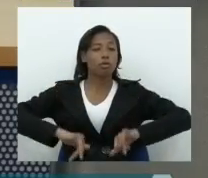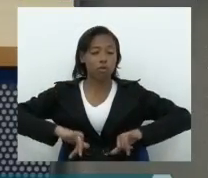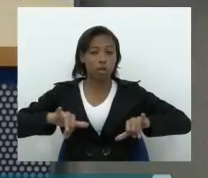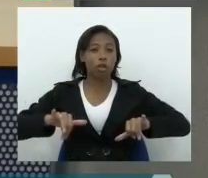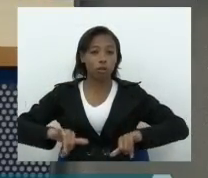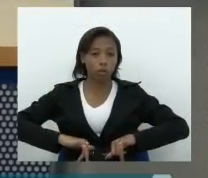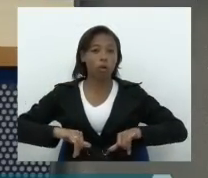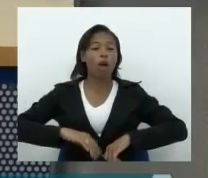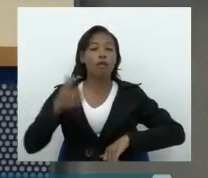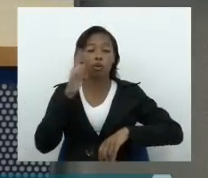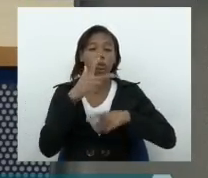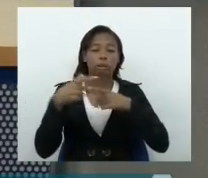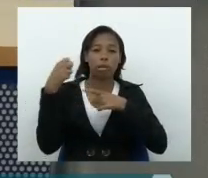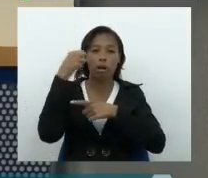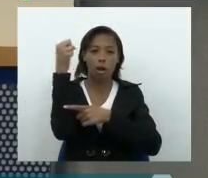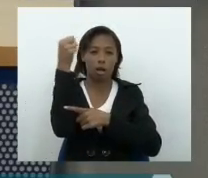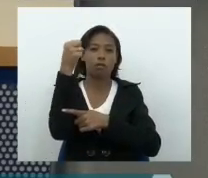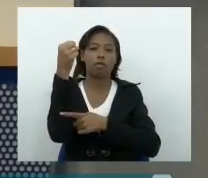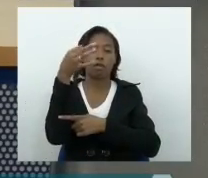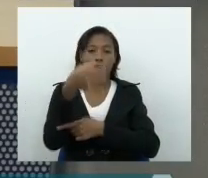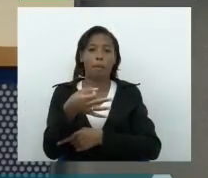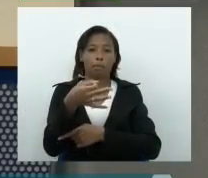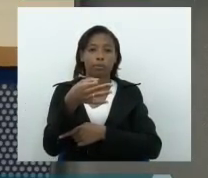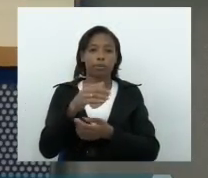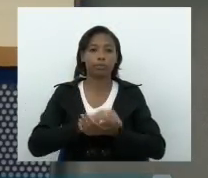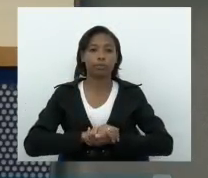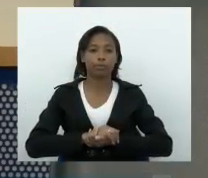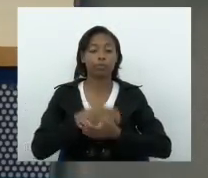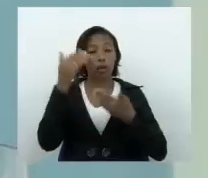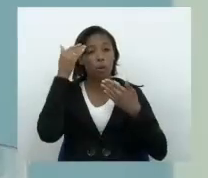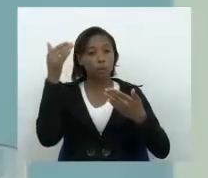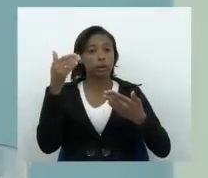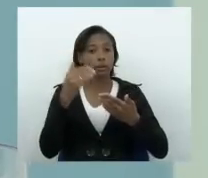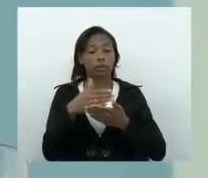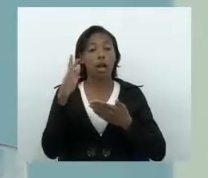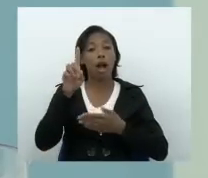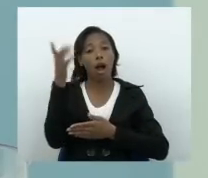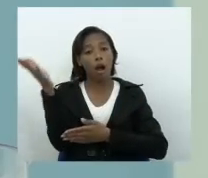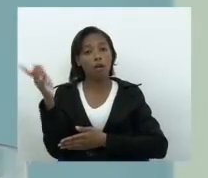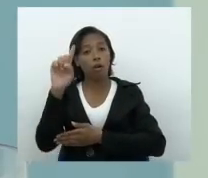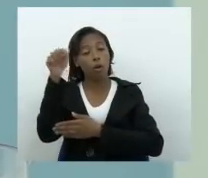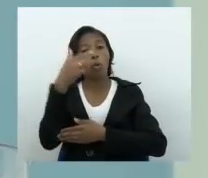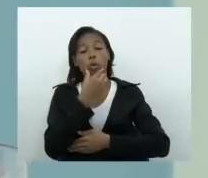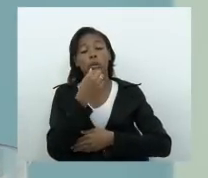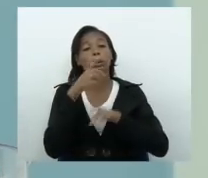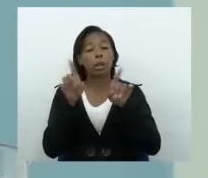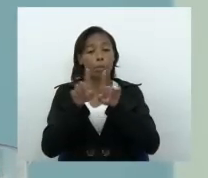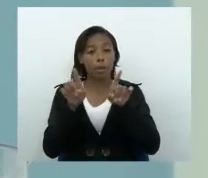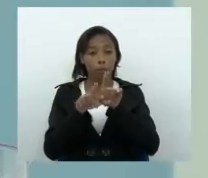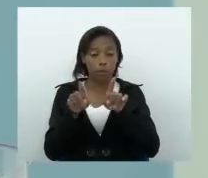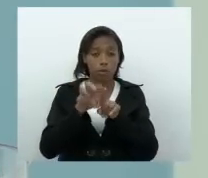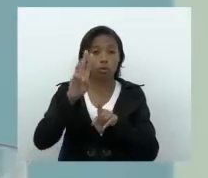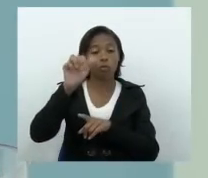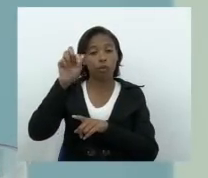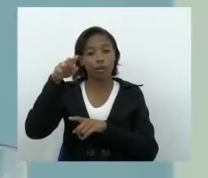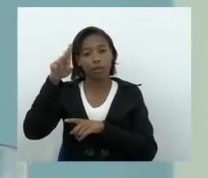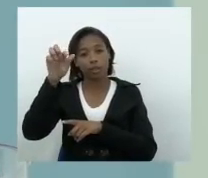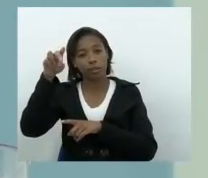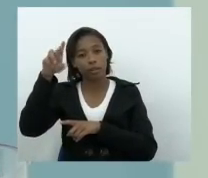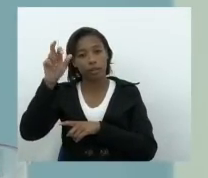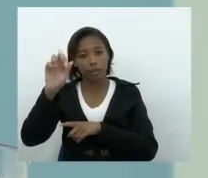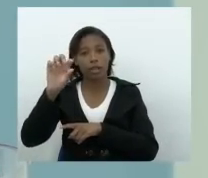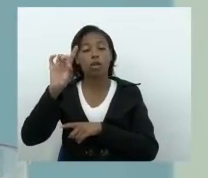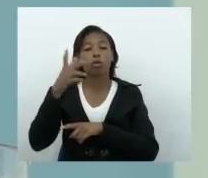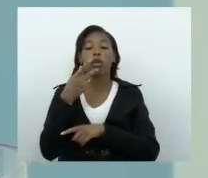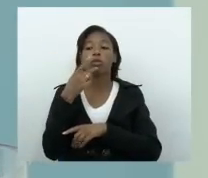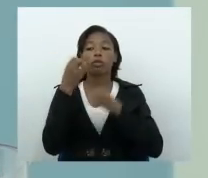a rebeldia é justificável. Obrigado, candidato. Com relação ao pedido aqui solicitado pelo candidato Wagner Freitas, só vou ler o parecer